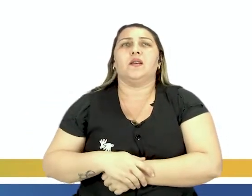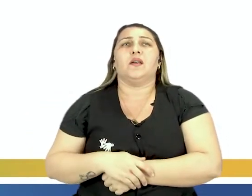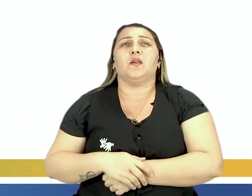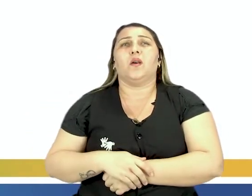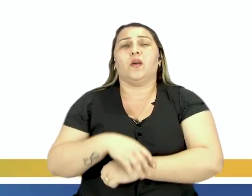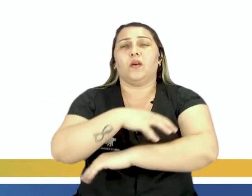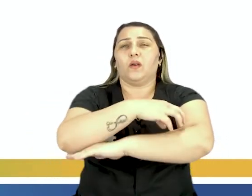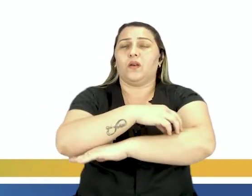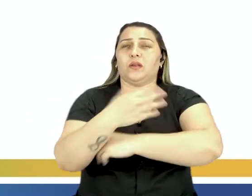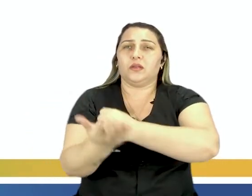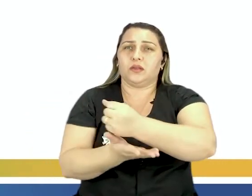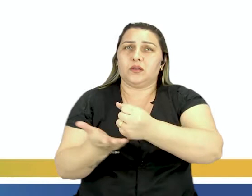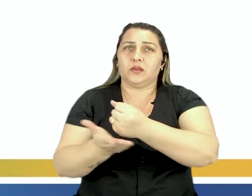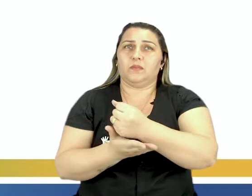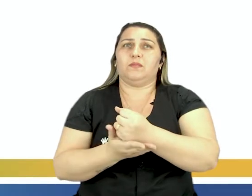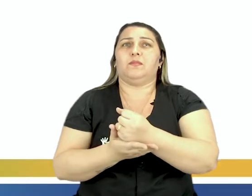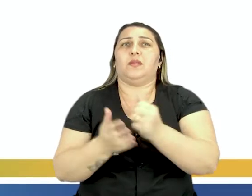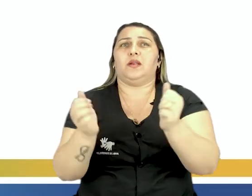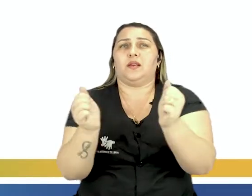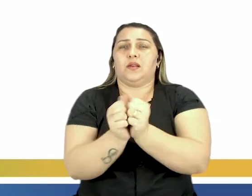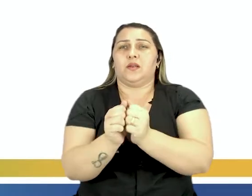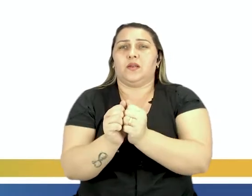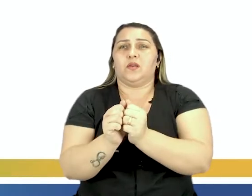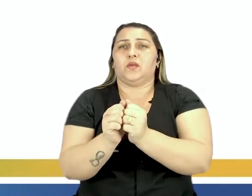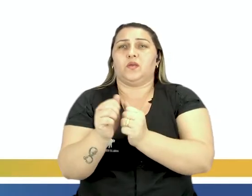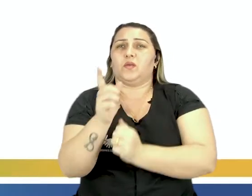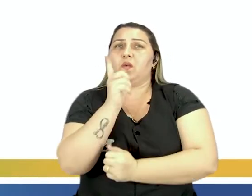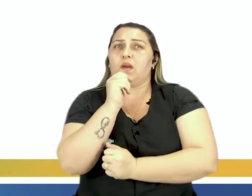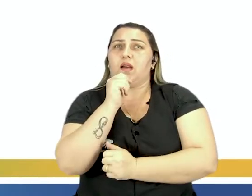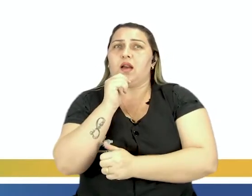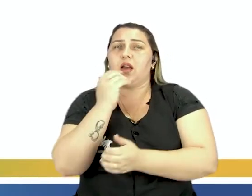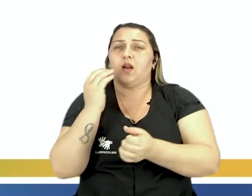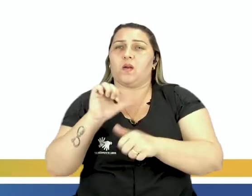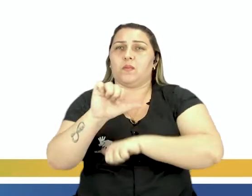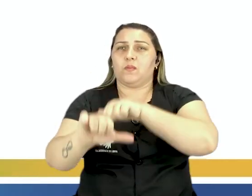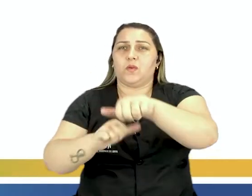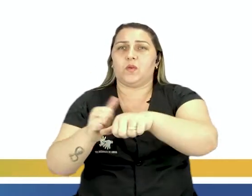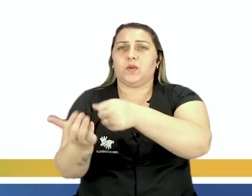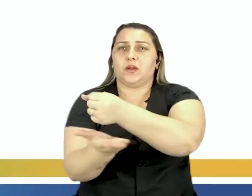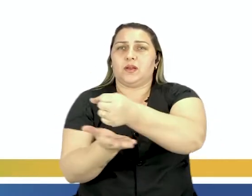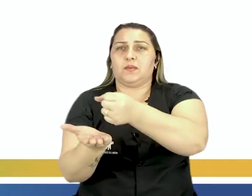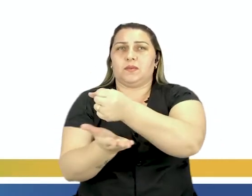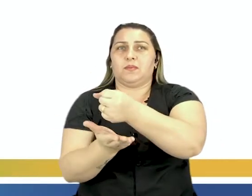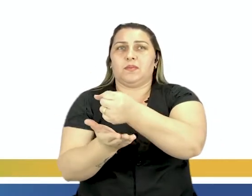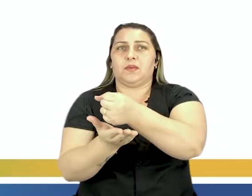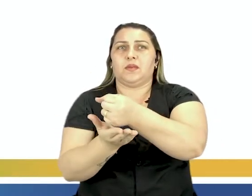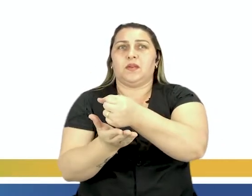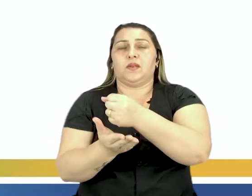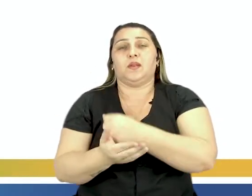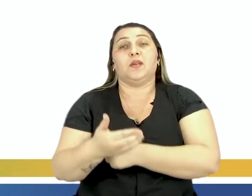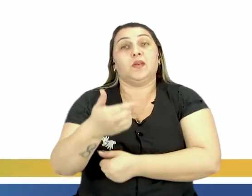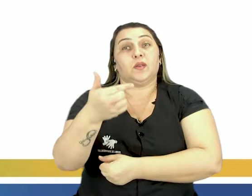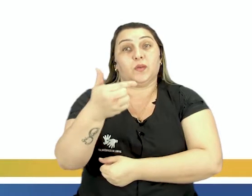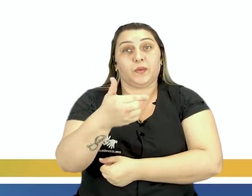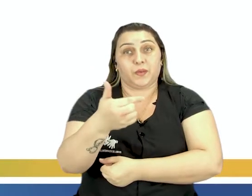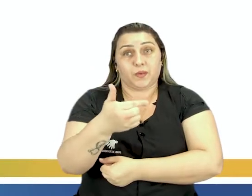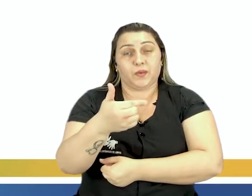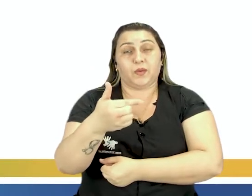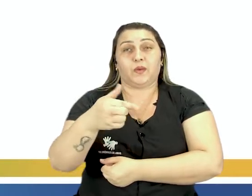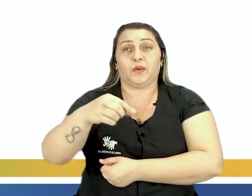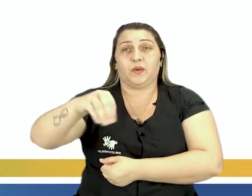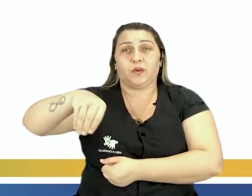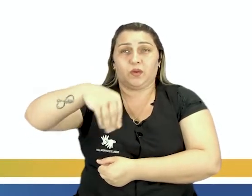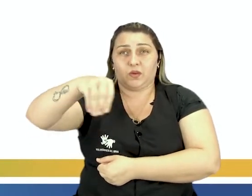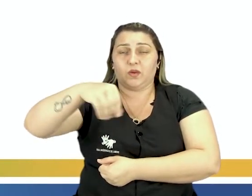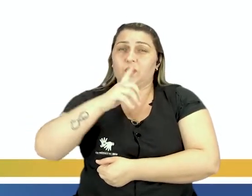óxido básico reagindo com a água, formando uma base. Então, nós temos aqui o exemplo do óxido de sódio